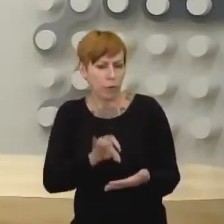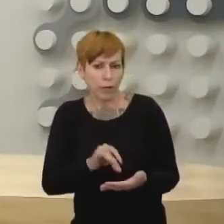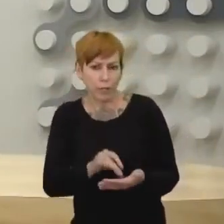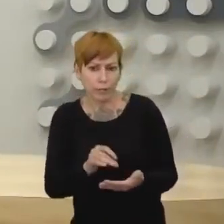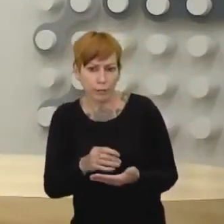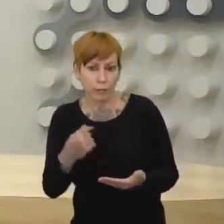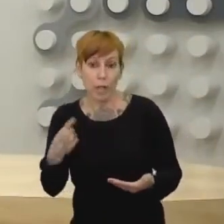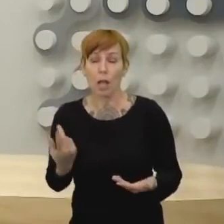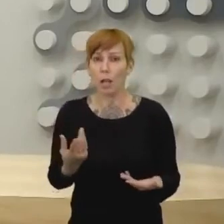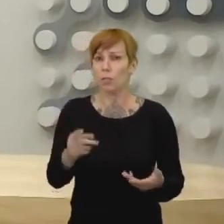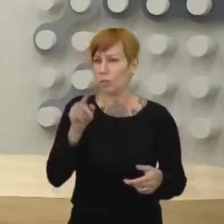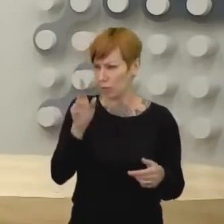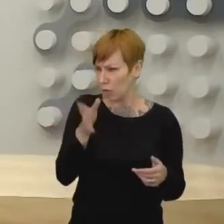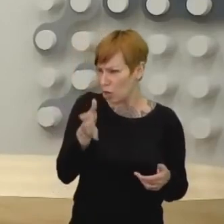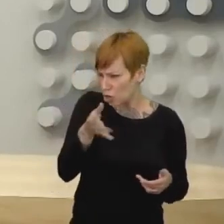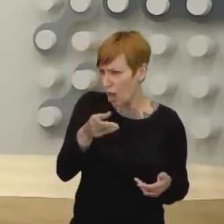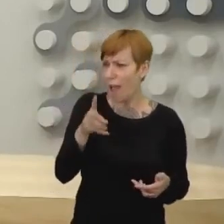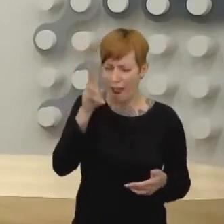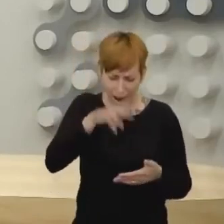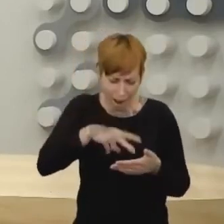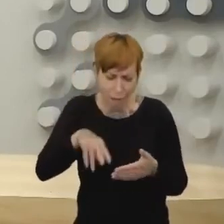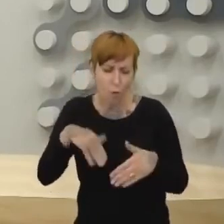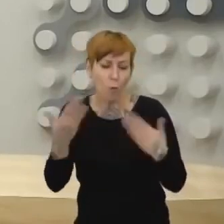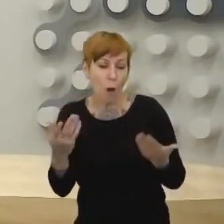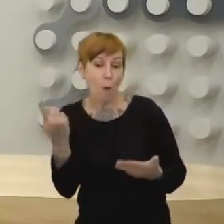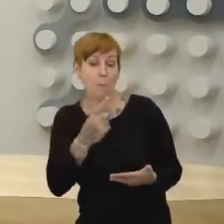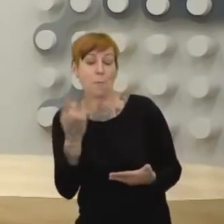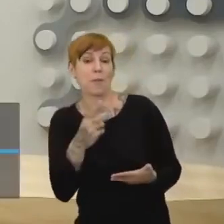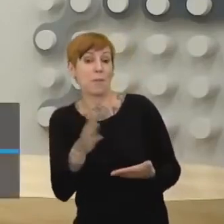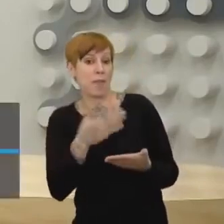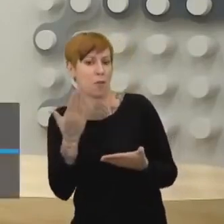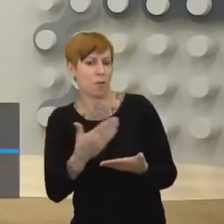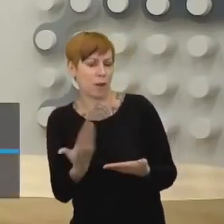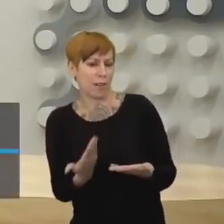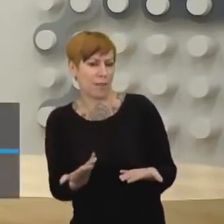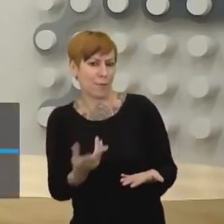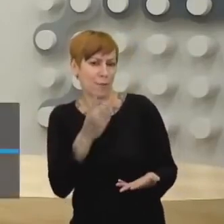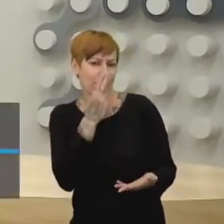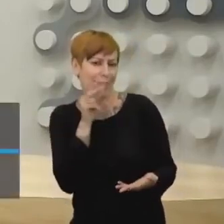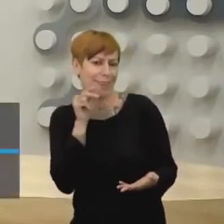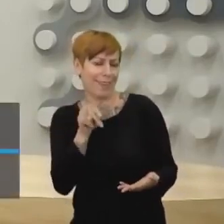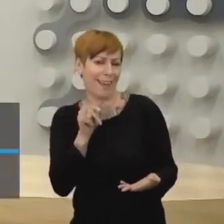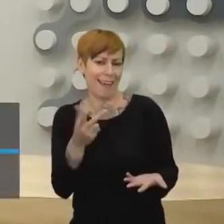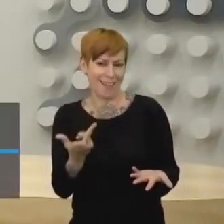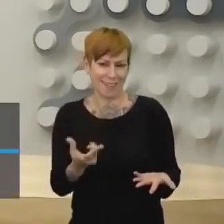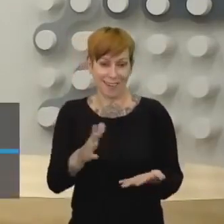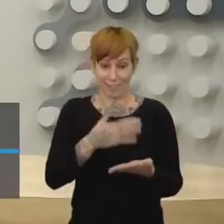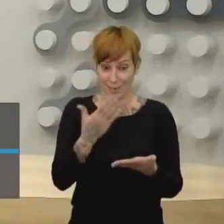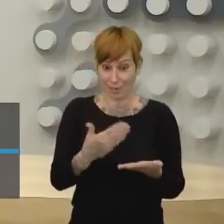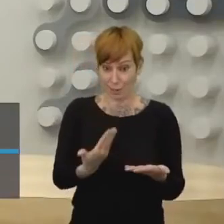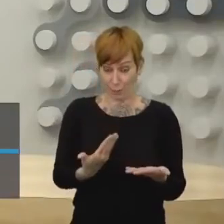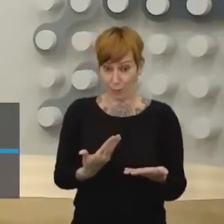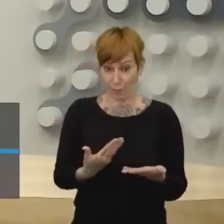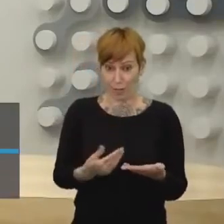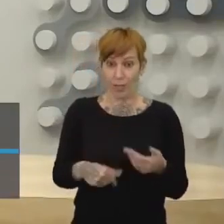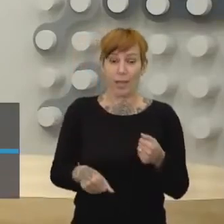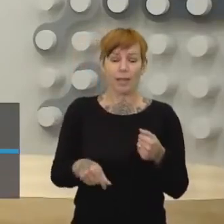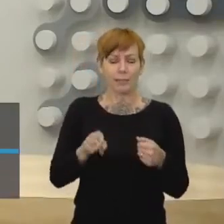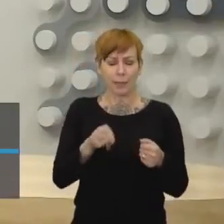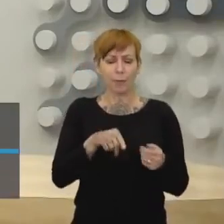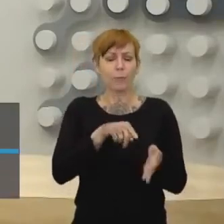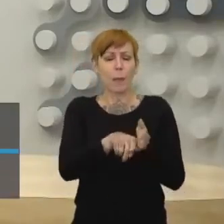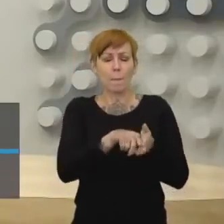qual o primeiro livro, o que você acha de leitura, e a gente traz agora a pesquisa Retratos da Leitura no Brasil, trazendo um panorama